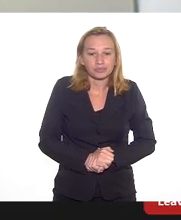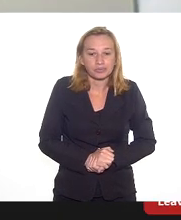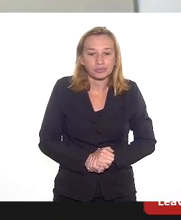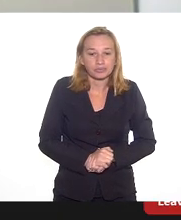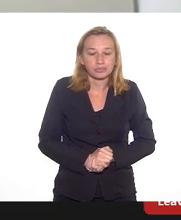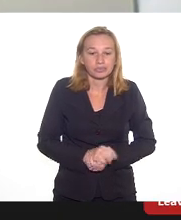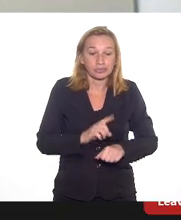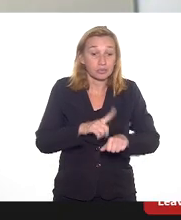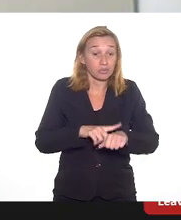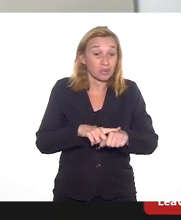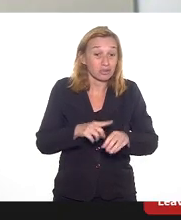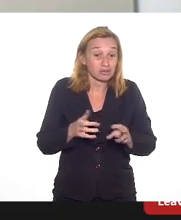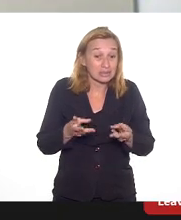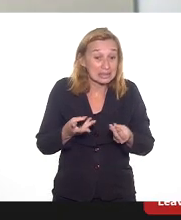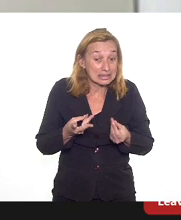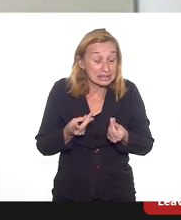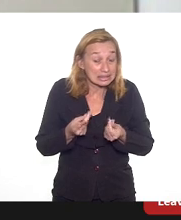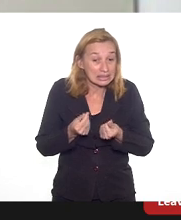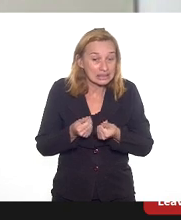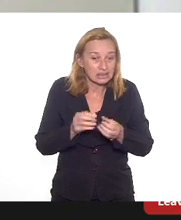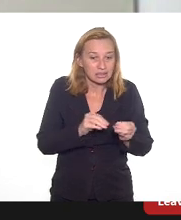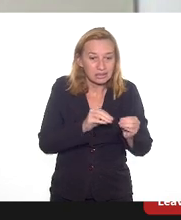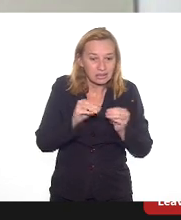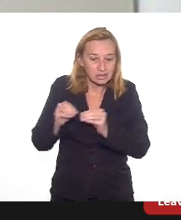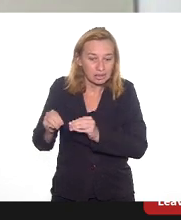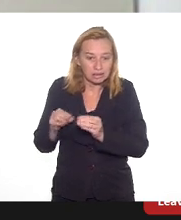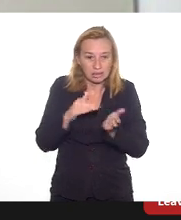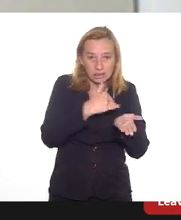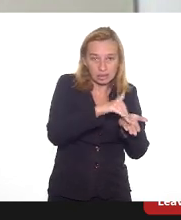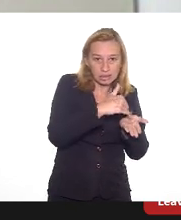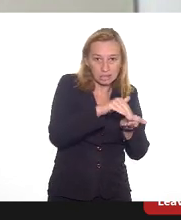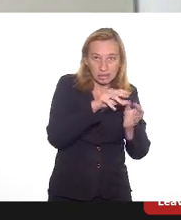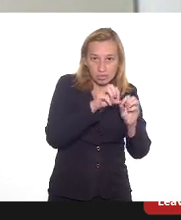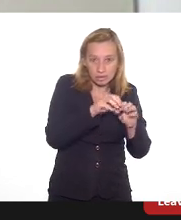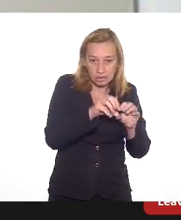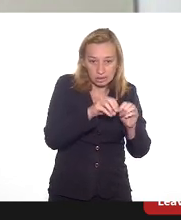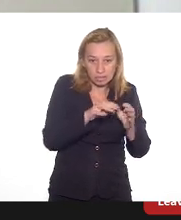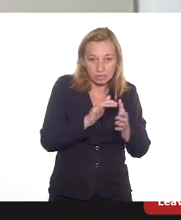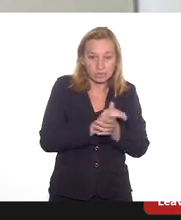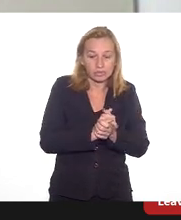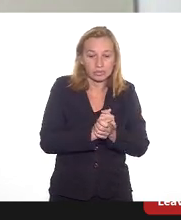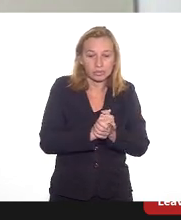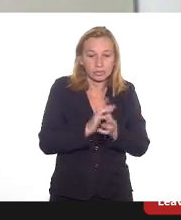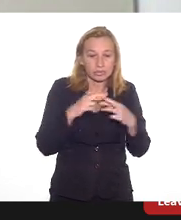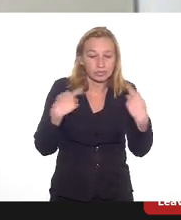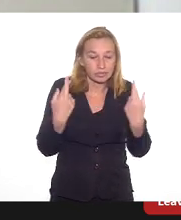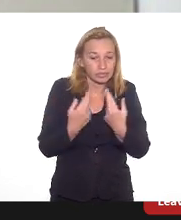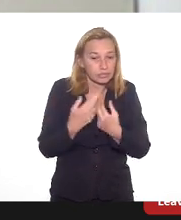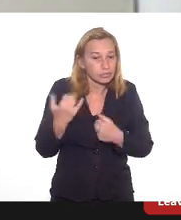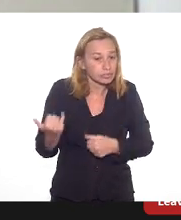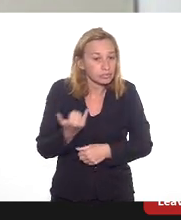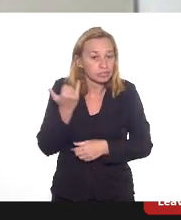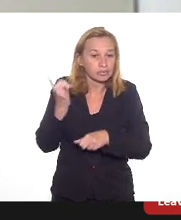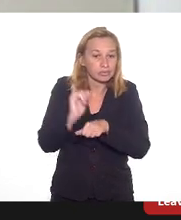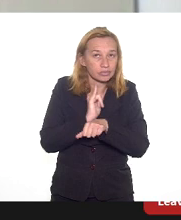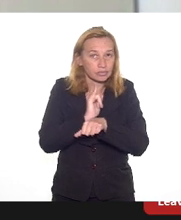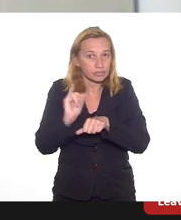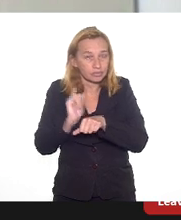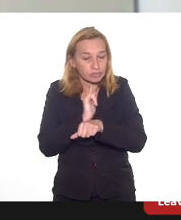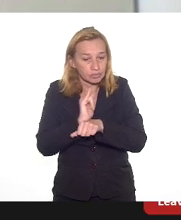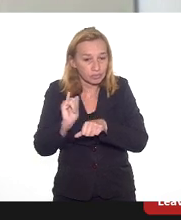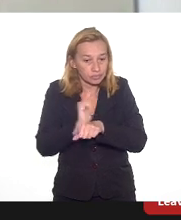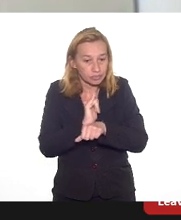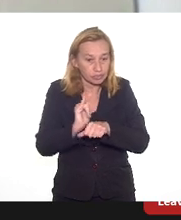momento delicado, que é uma transição na Secretaria de Educação. Acho que essa audiência teve uma importância estratégica, que ela nos ajudou